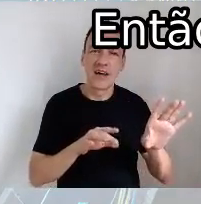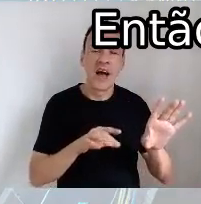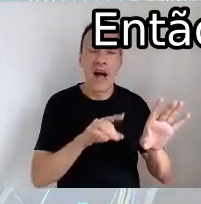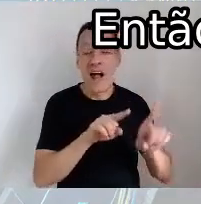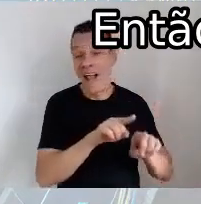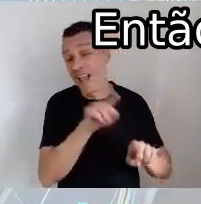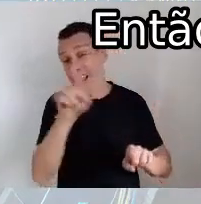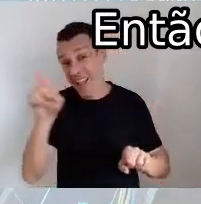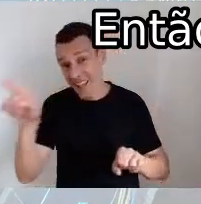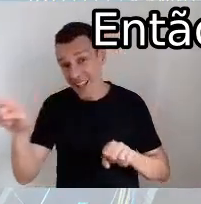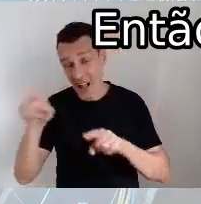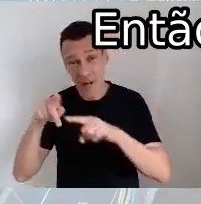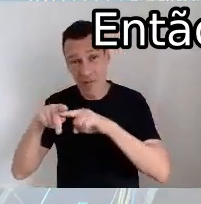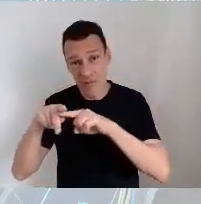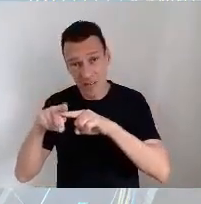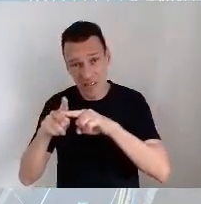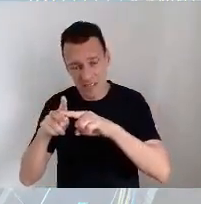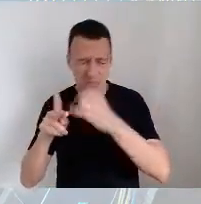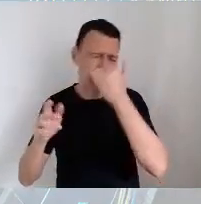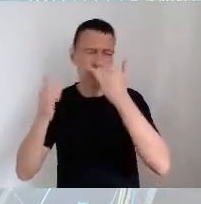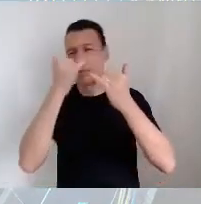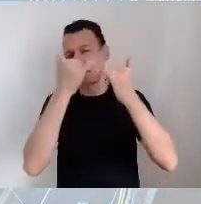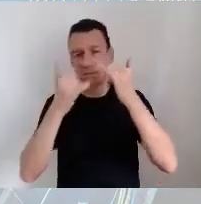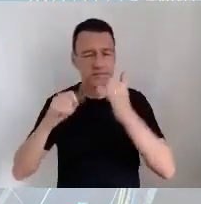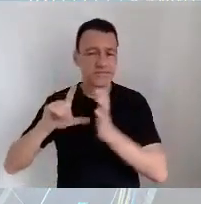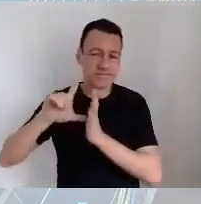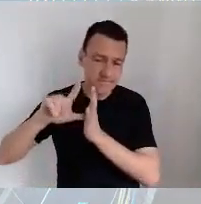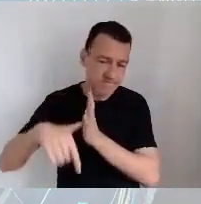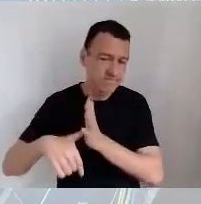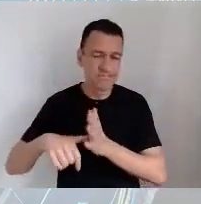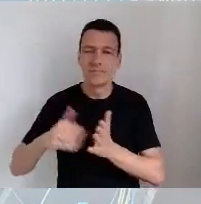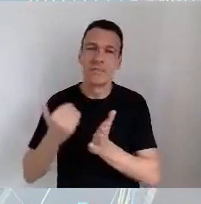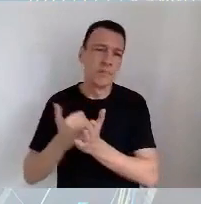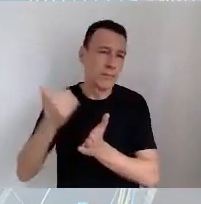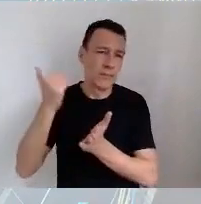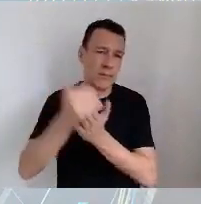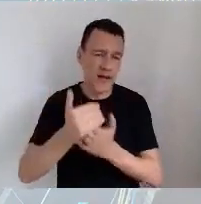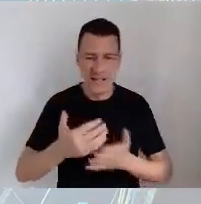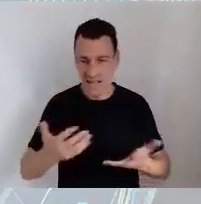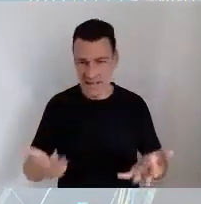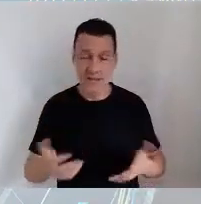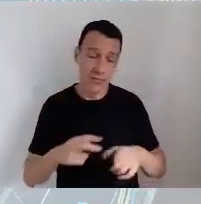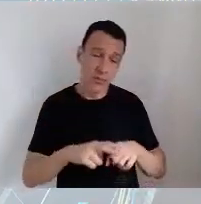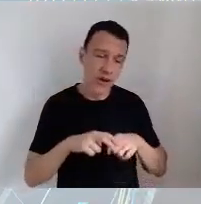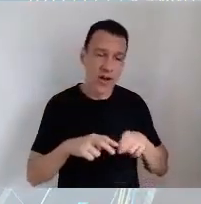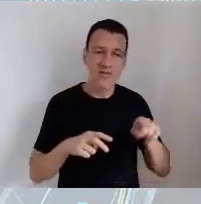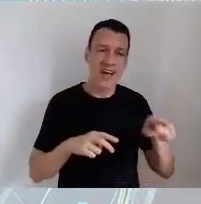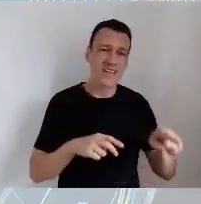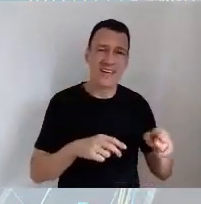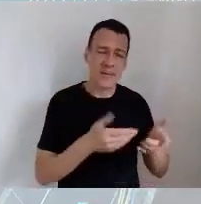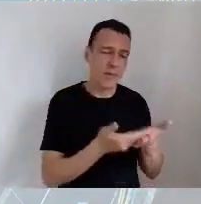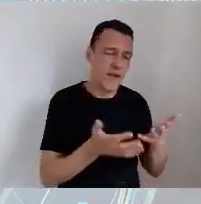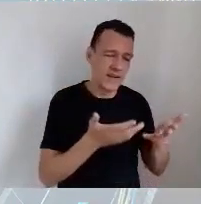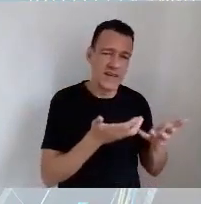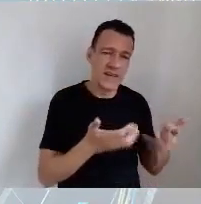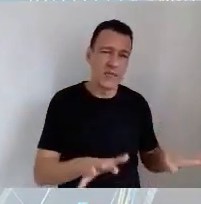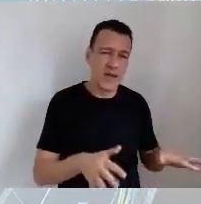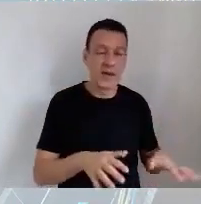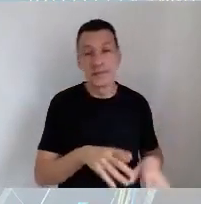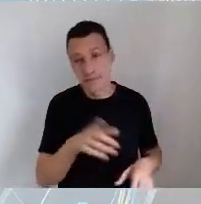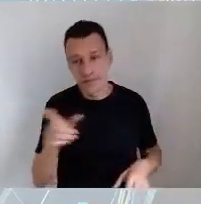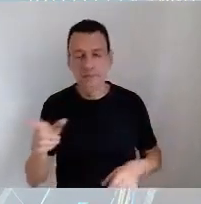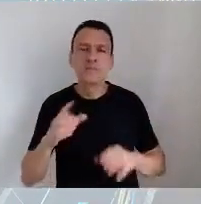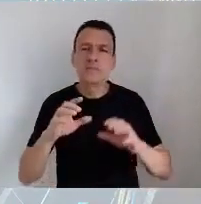vem em função do não cuidado aí para se desenvolver aliás Deixa eu explicar para você o que que é esse código esse QR Code que você encontra aqui no canto esse QR